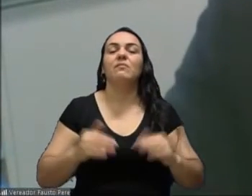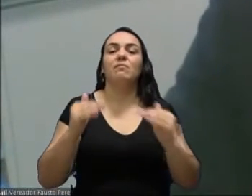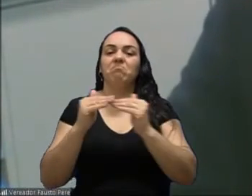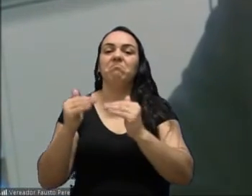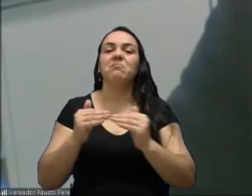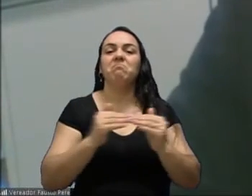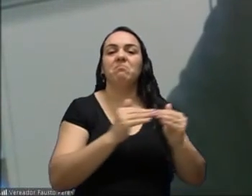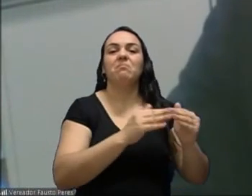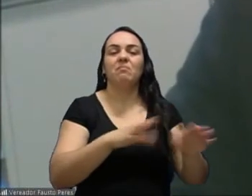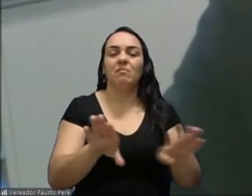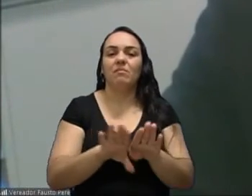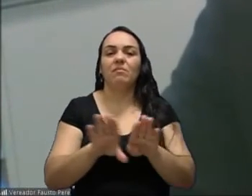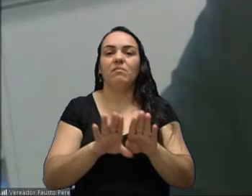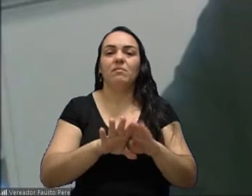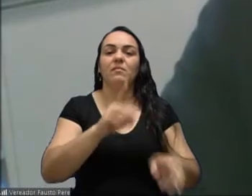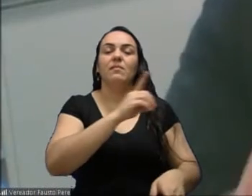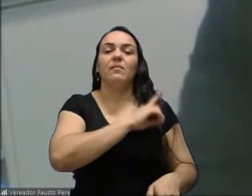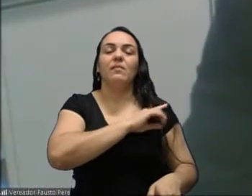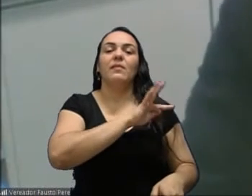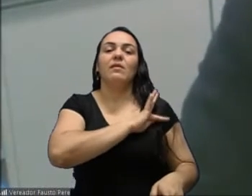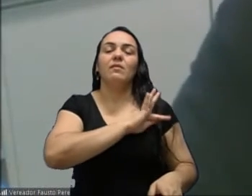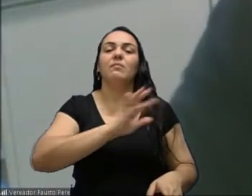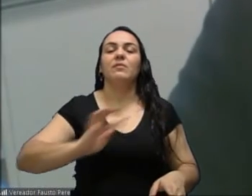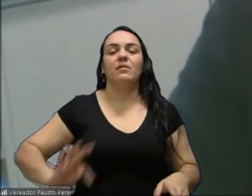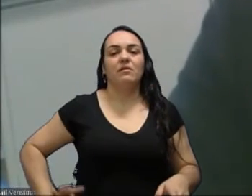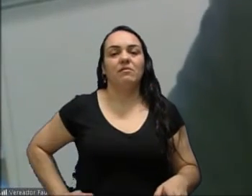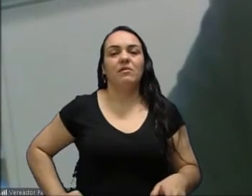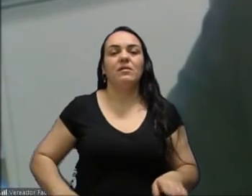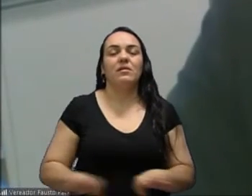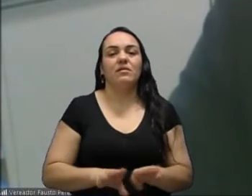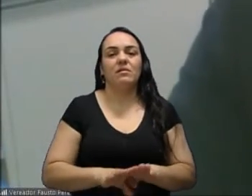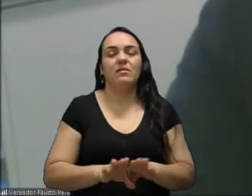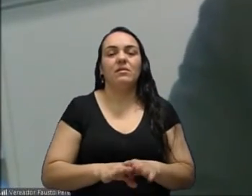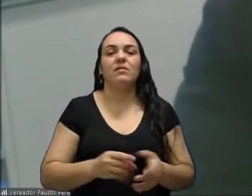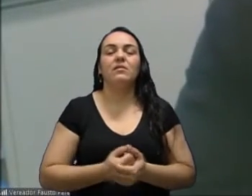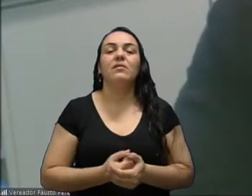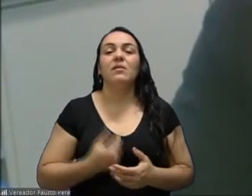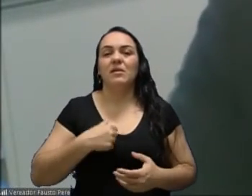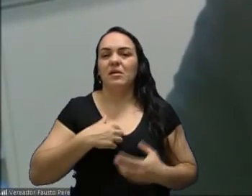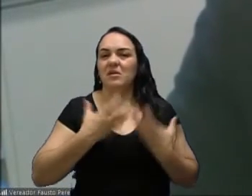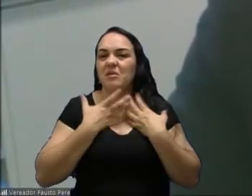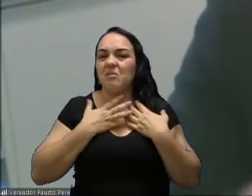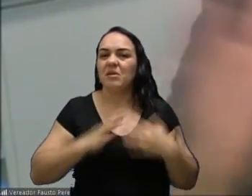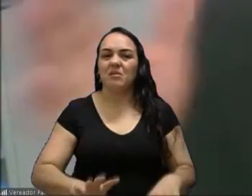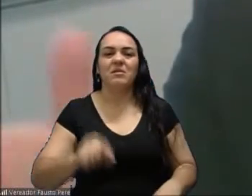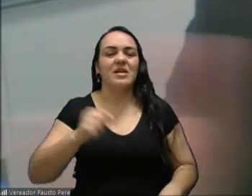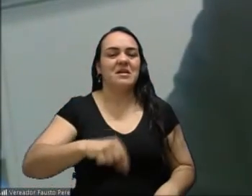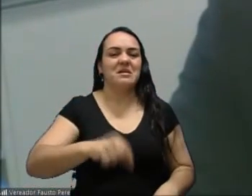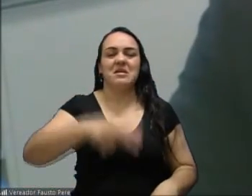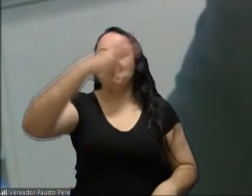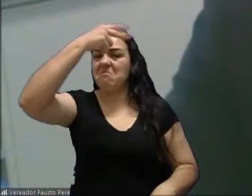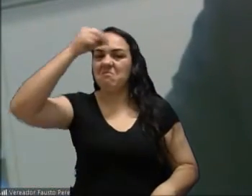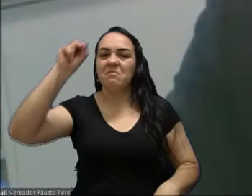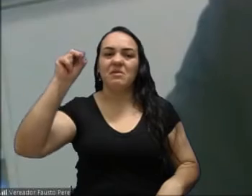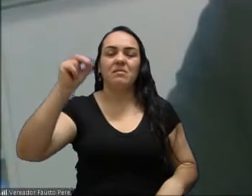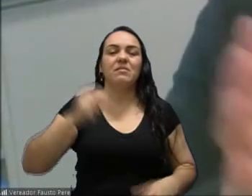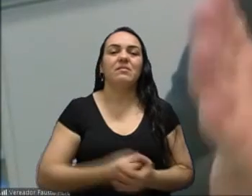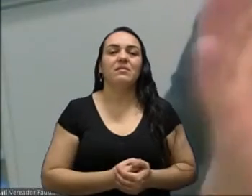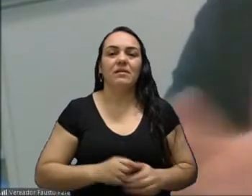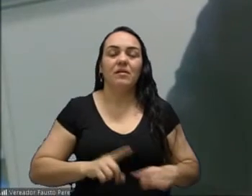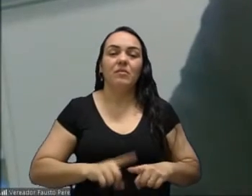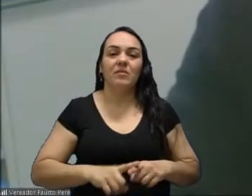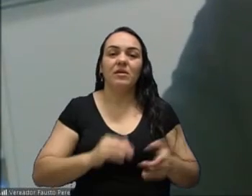aplauso ao deputado André Janones e venho fazer uma manifestação de repúdio aqui ao prefeitura de Sorocaba à Secretaria da Educação